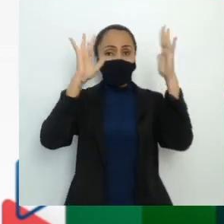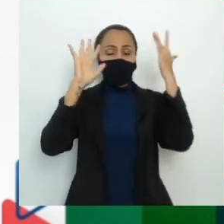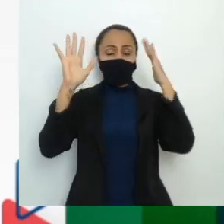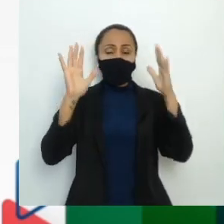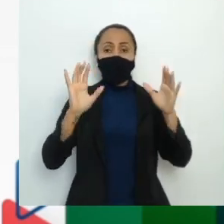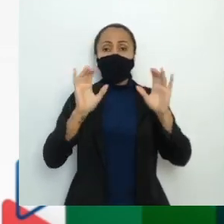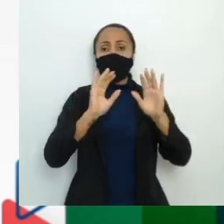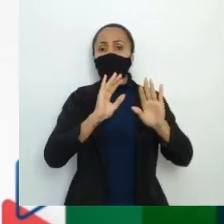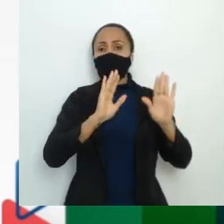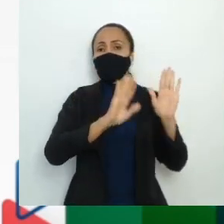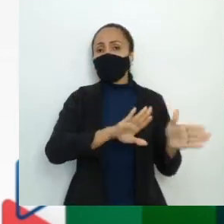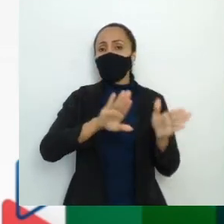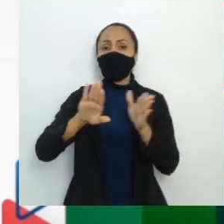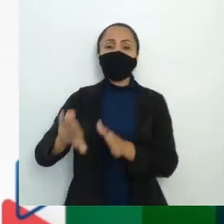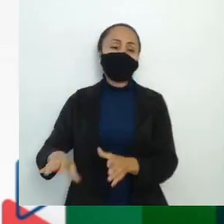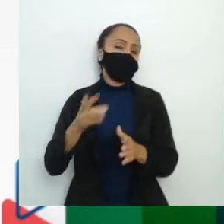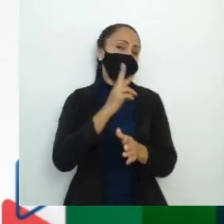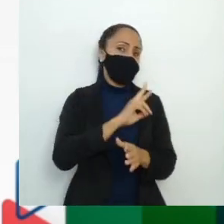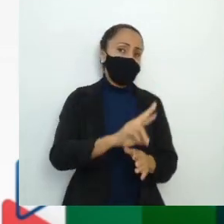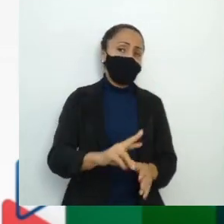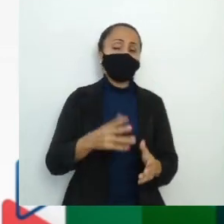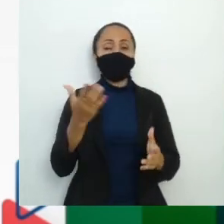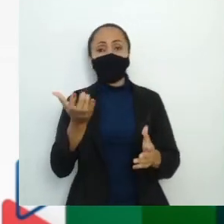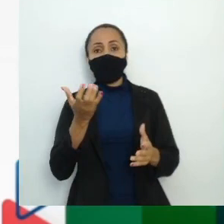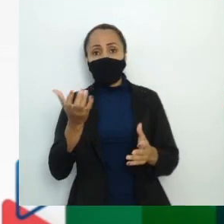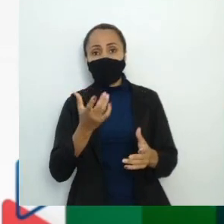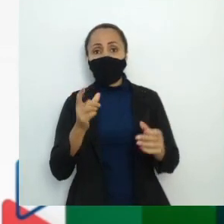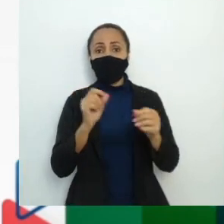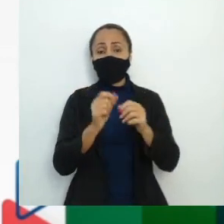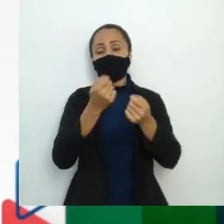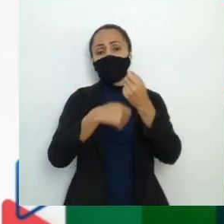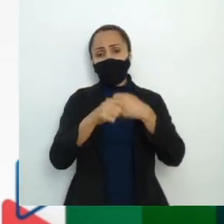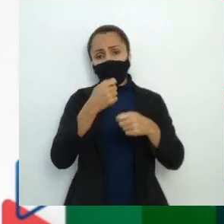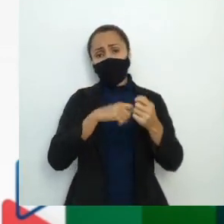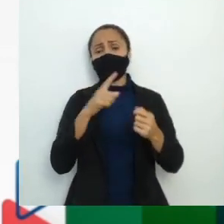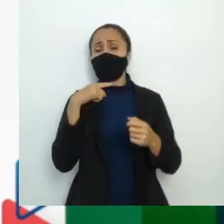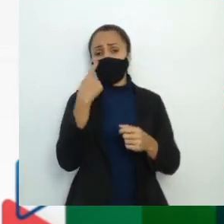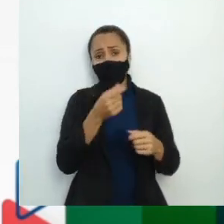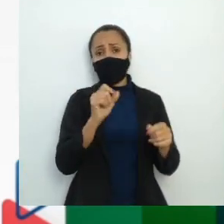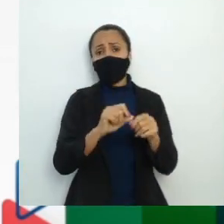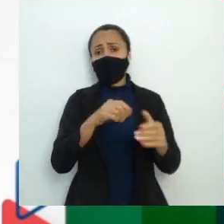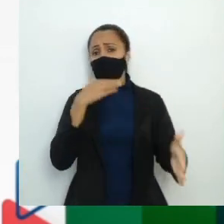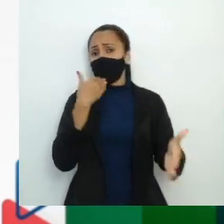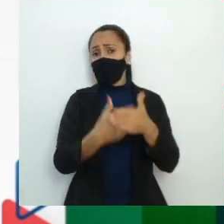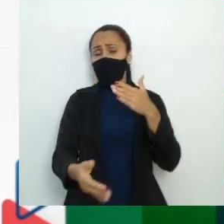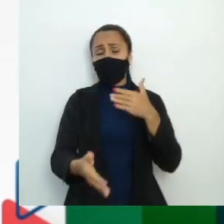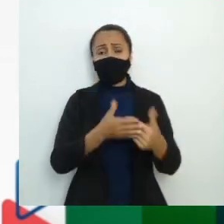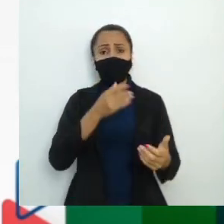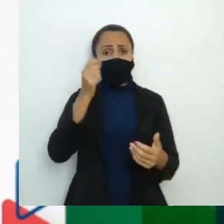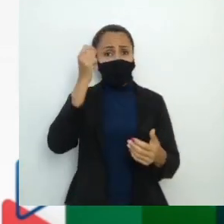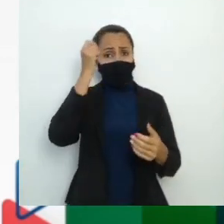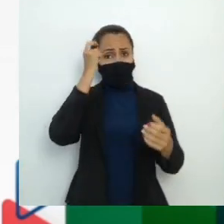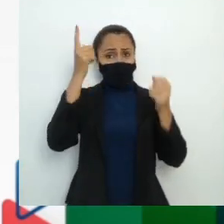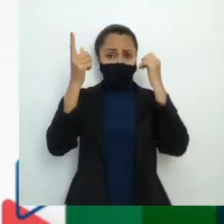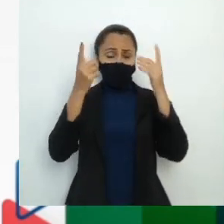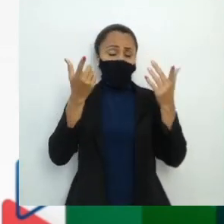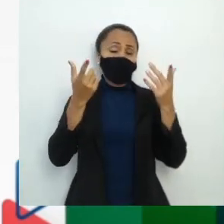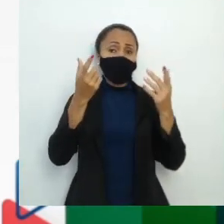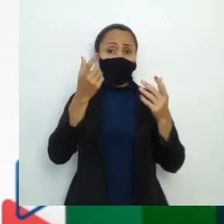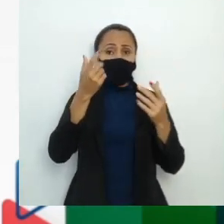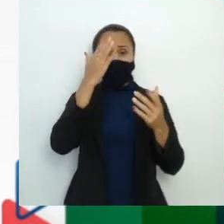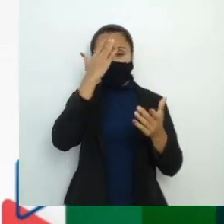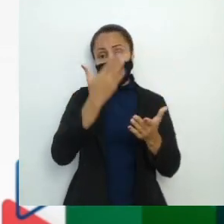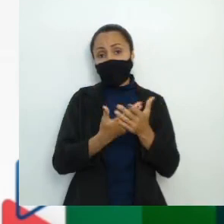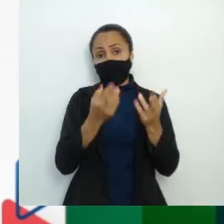sua religião, se a gente quer fazer um negócio, rolo aqui entre nós, a gente faz e não importa a sua ideia, qual é a sua crença religiosa.